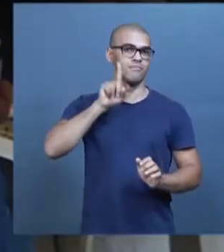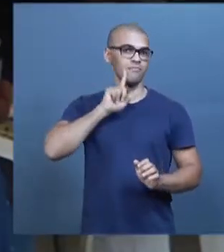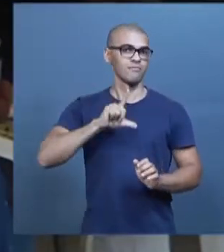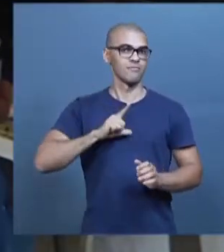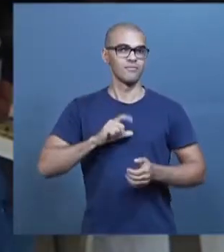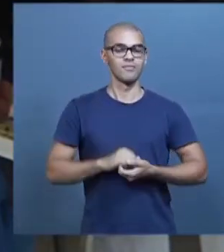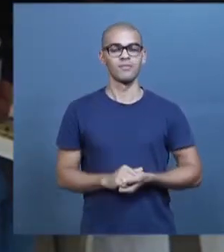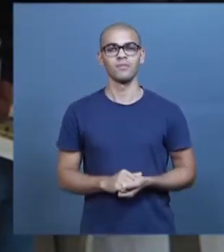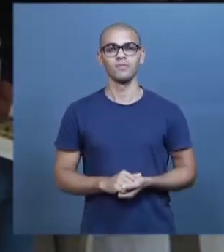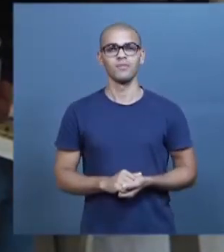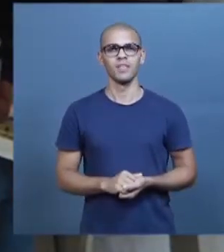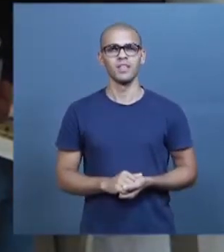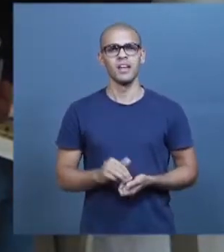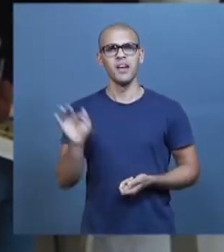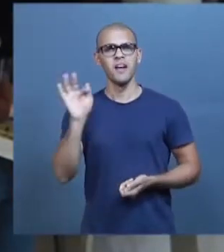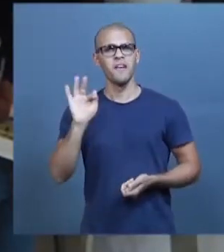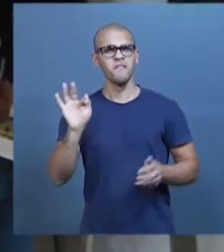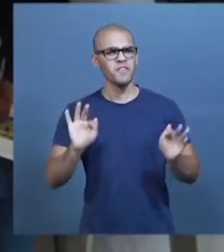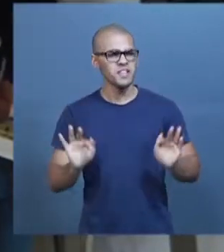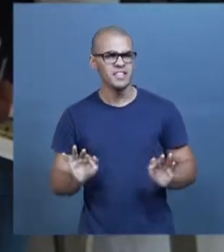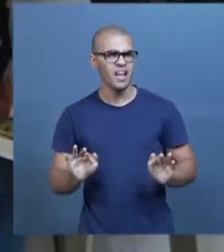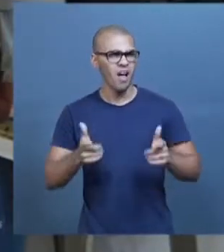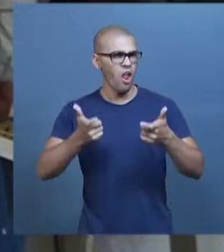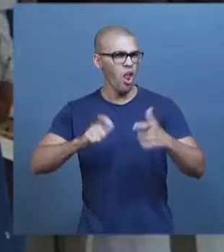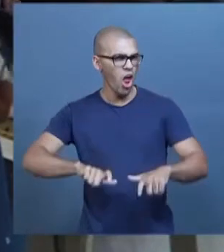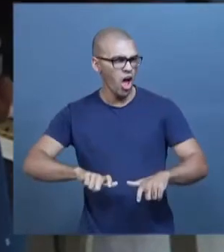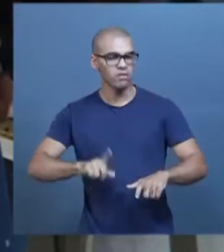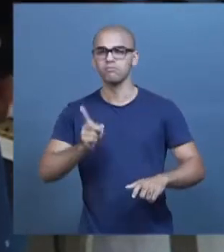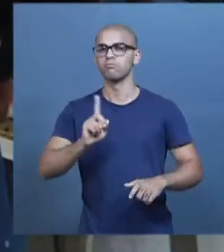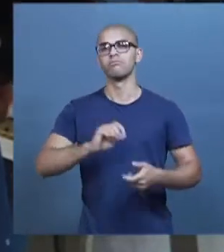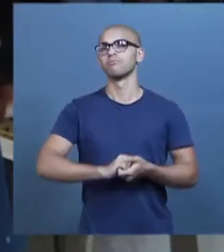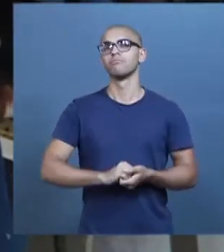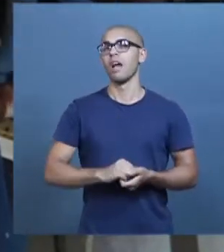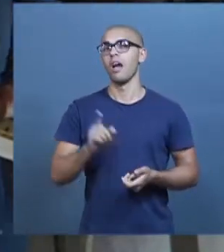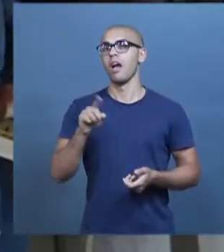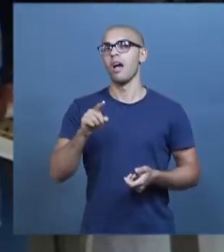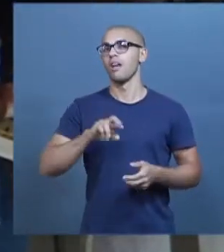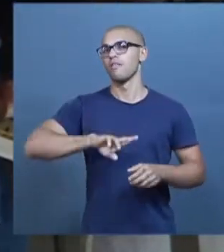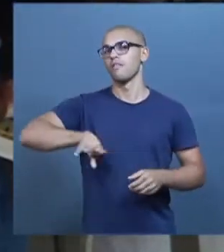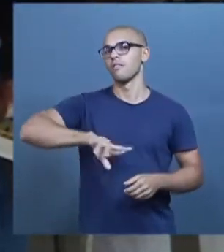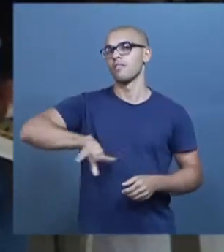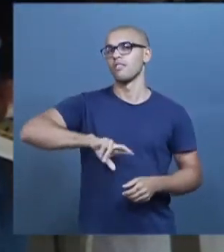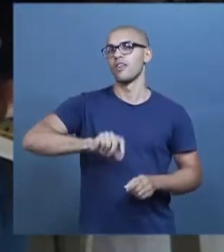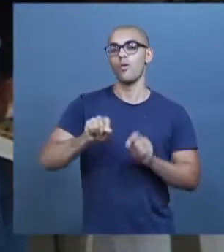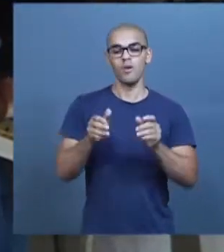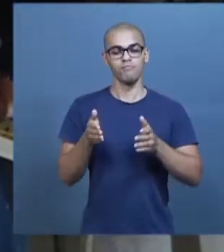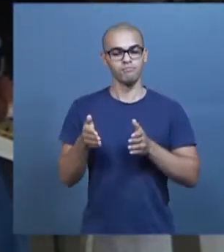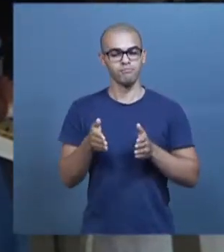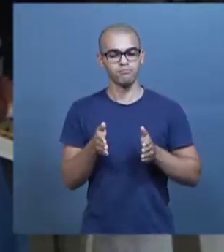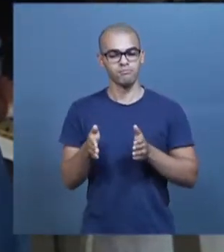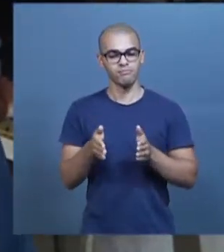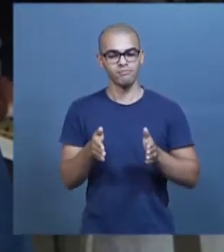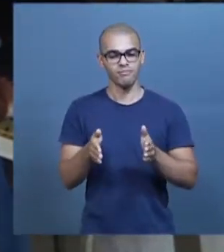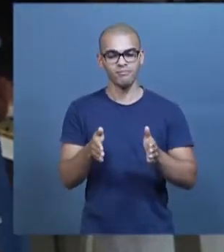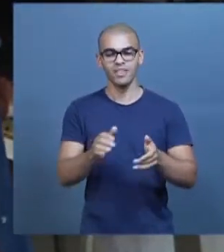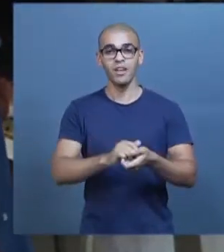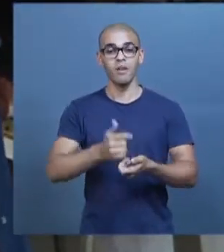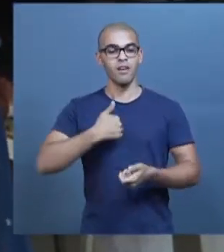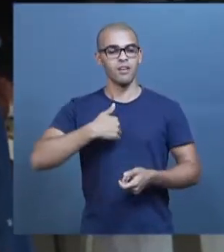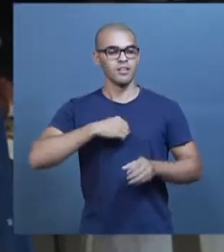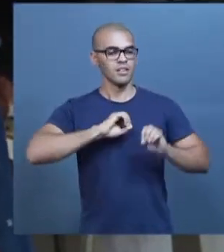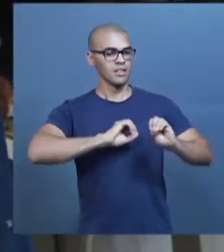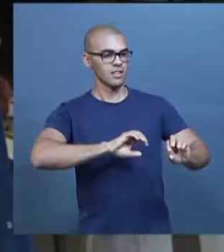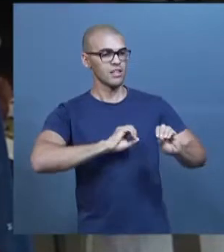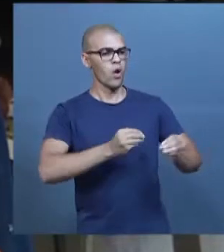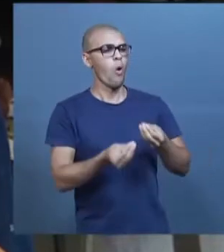Felicidade não é um lugar, como a palestra vai mostrar isso, na palestra que eu estou trazendo para cá. A felicidade é um caminho, então a gente ensina os alunos a caminharem na